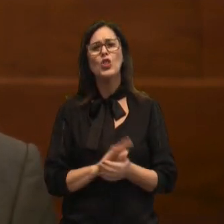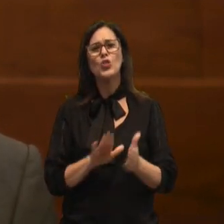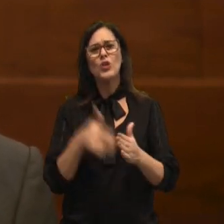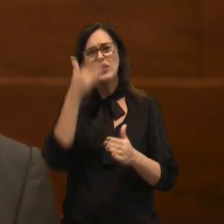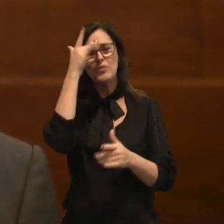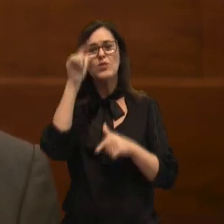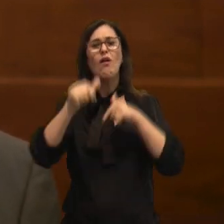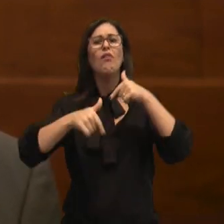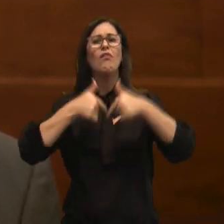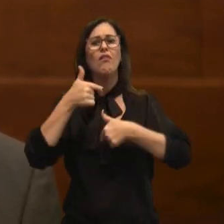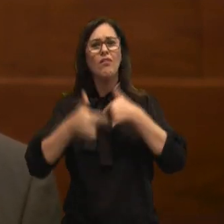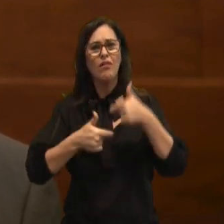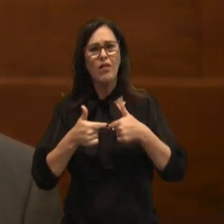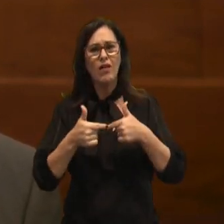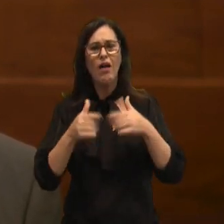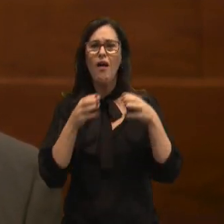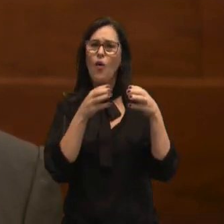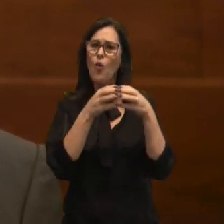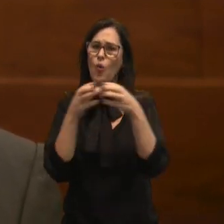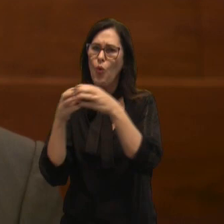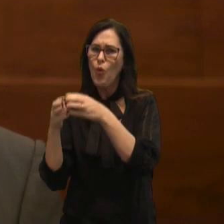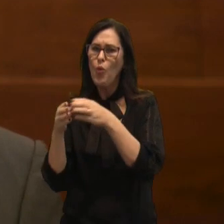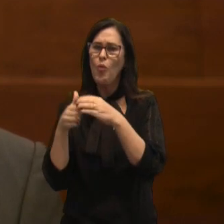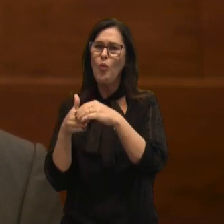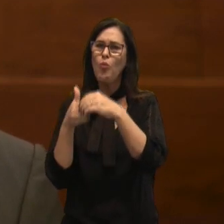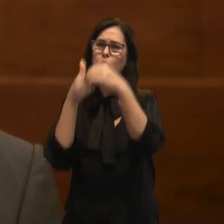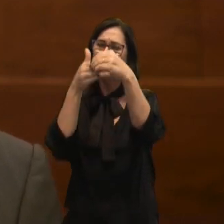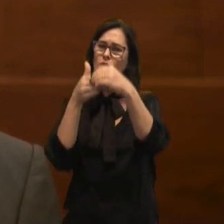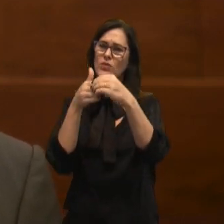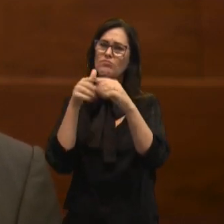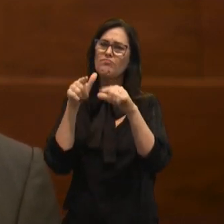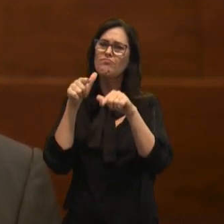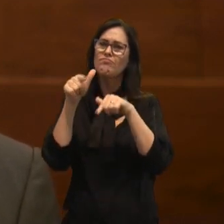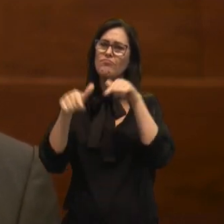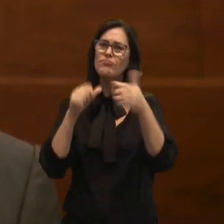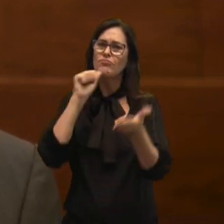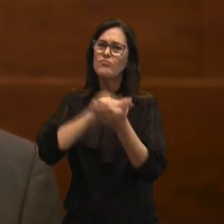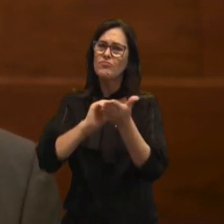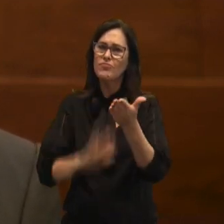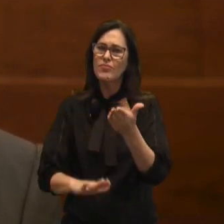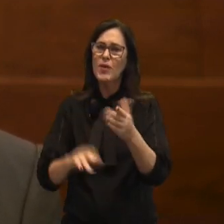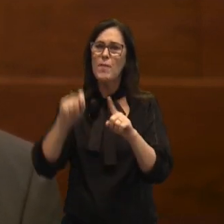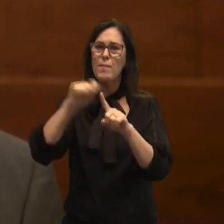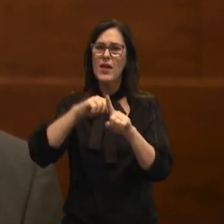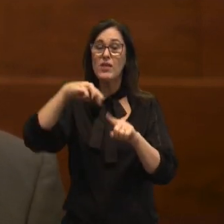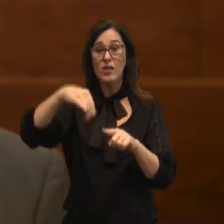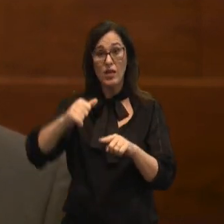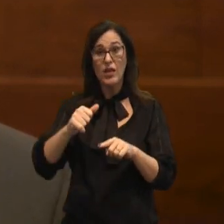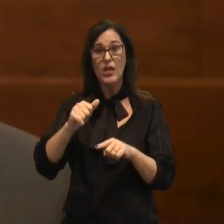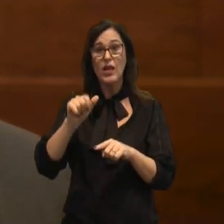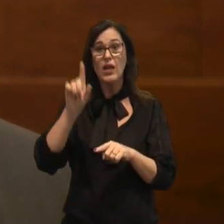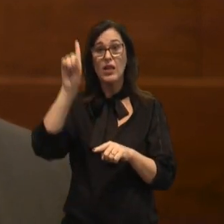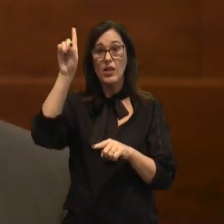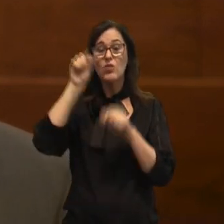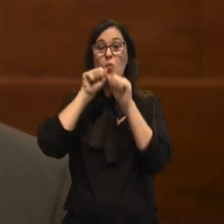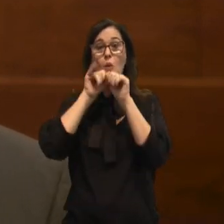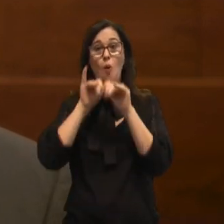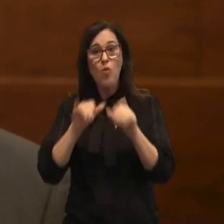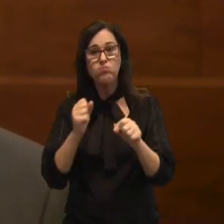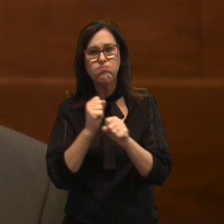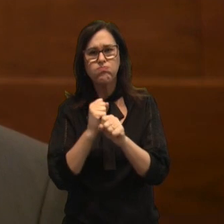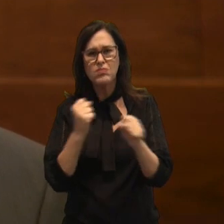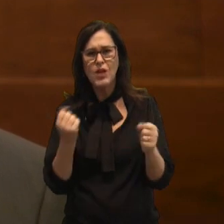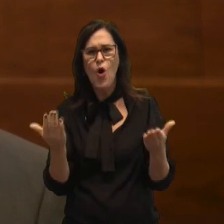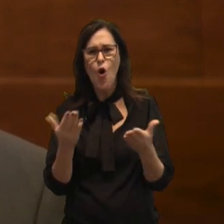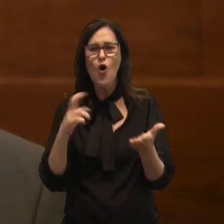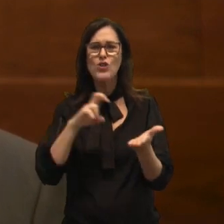que trabalharam, a toda a equipe à frente das atividades do mês de maio. Que o Senhor possa abençoá-lo grandemente nesta